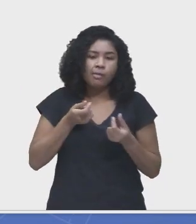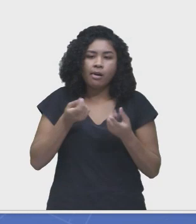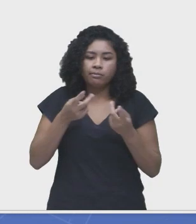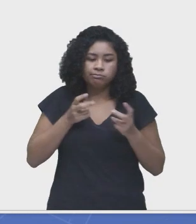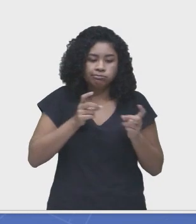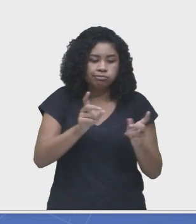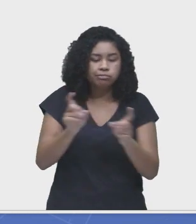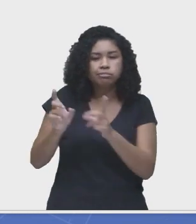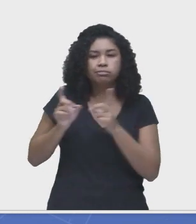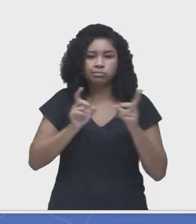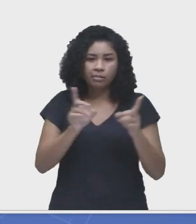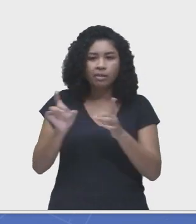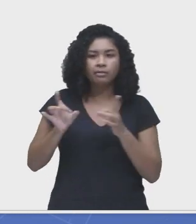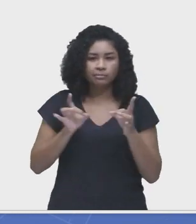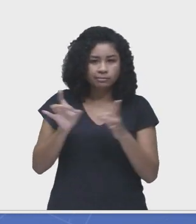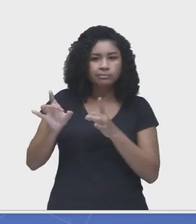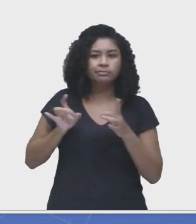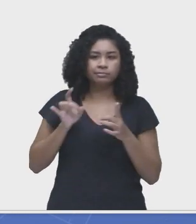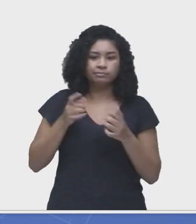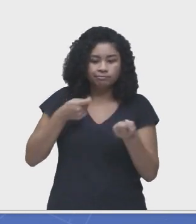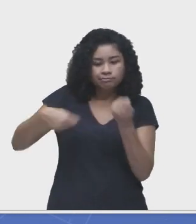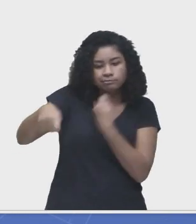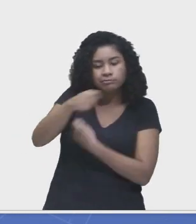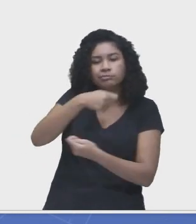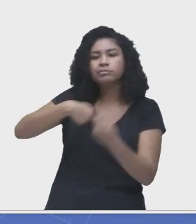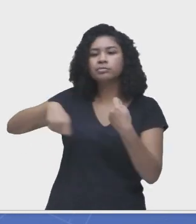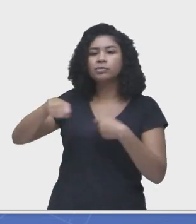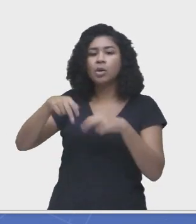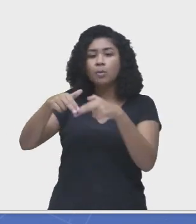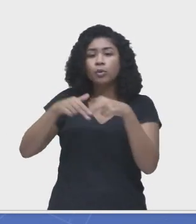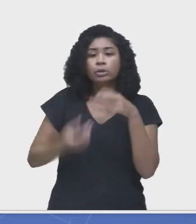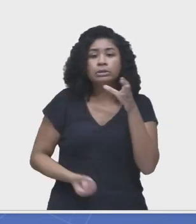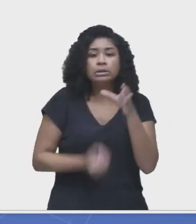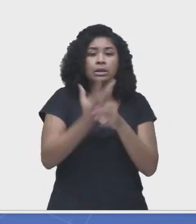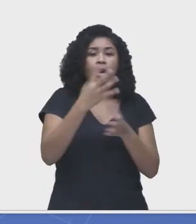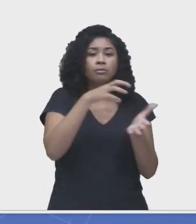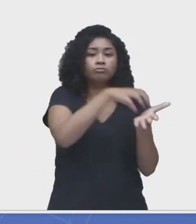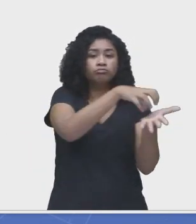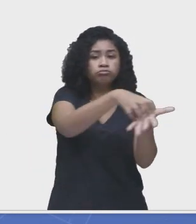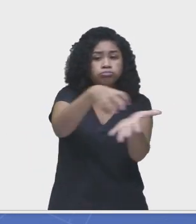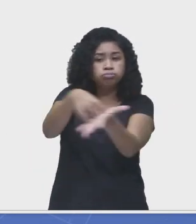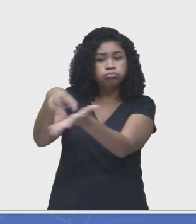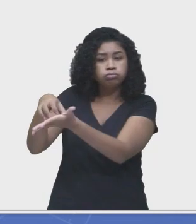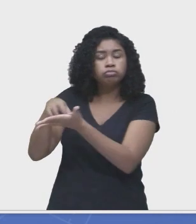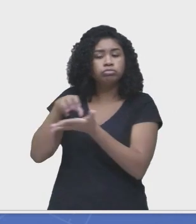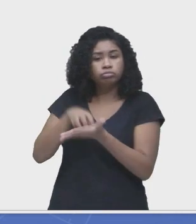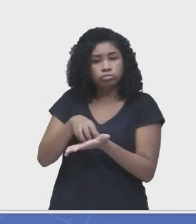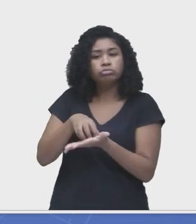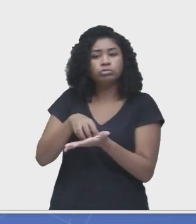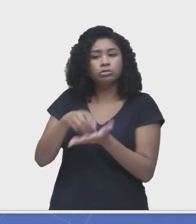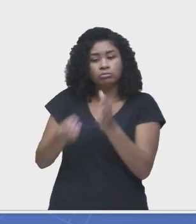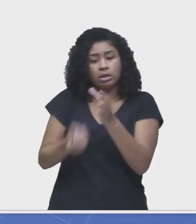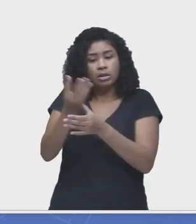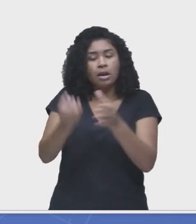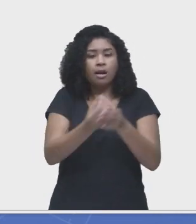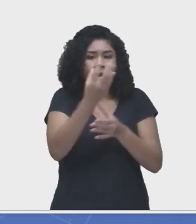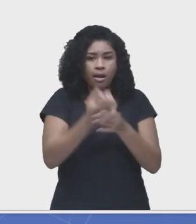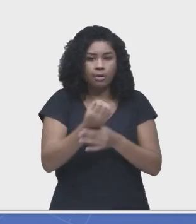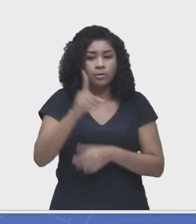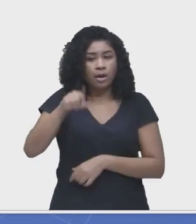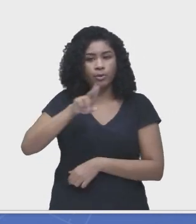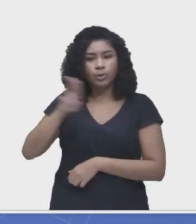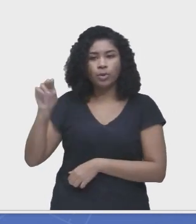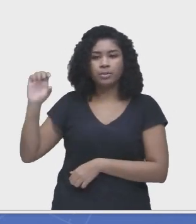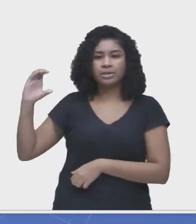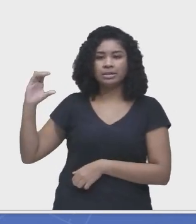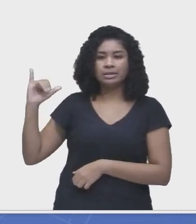fundaram várias cidades, tá bom? Várias colônias, ok? As cidades-estados em